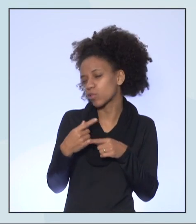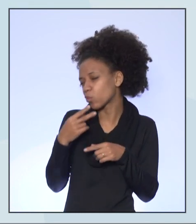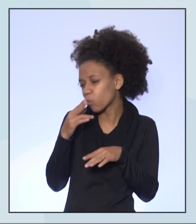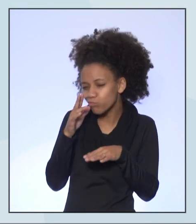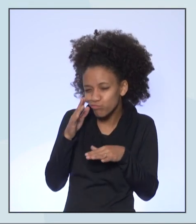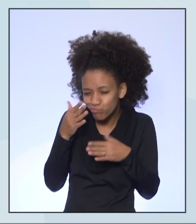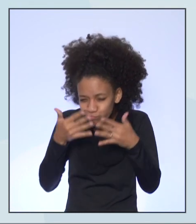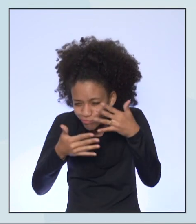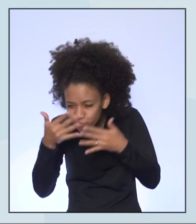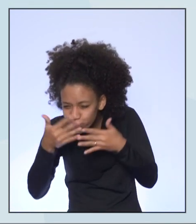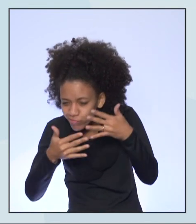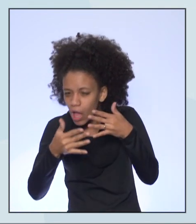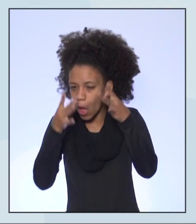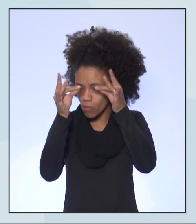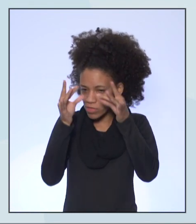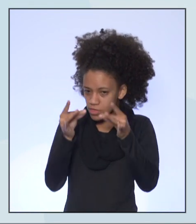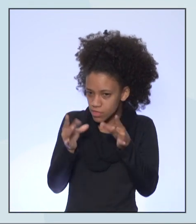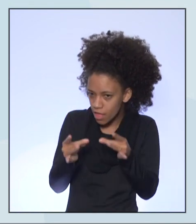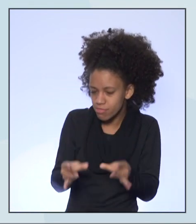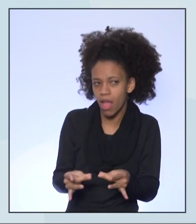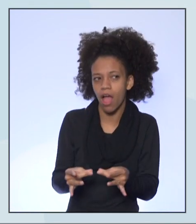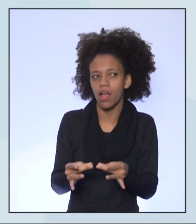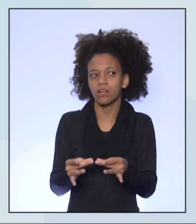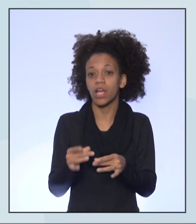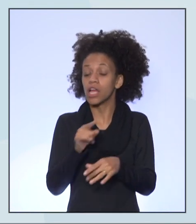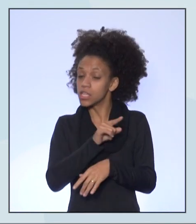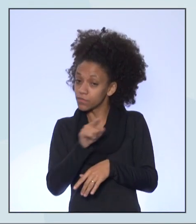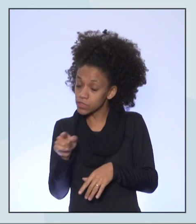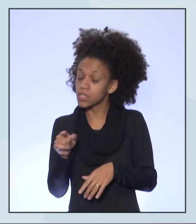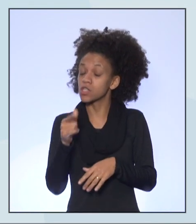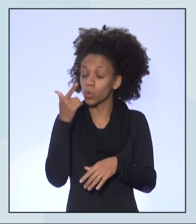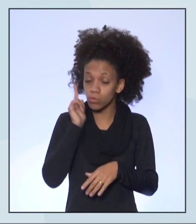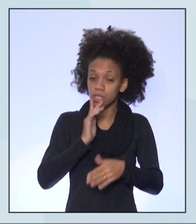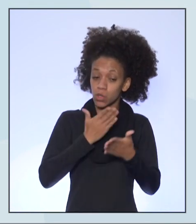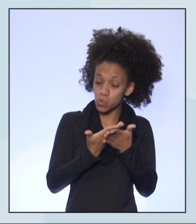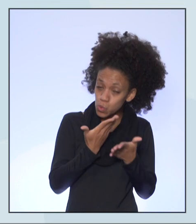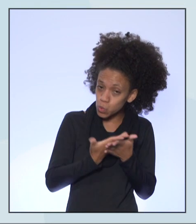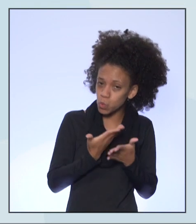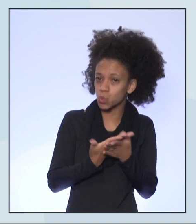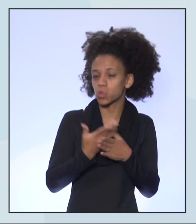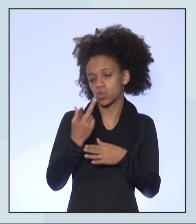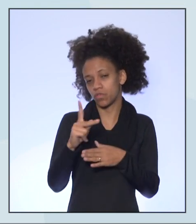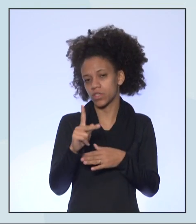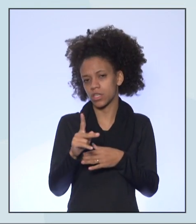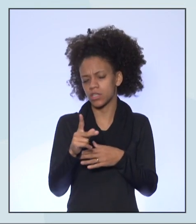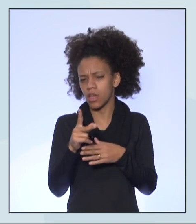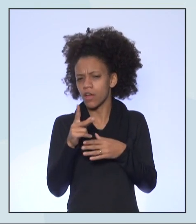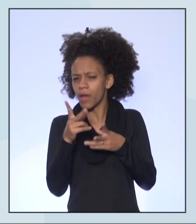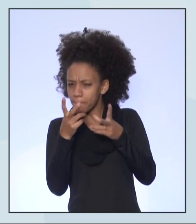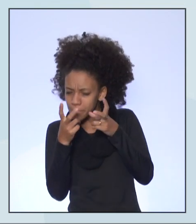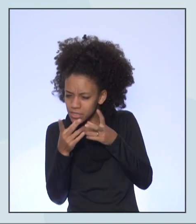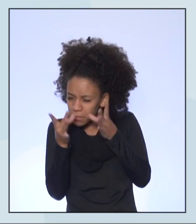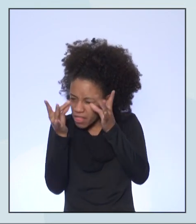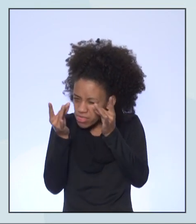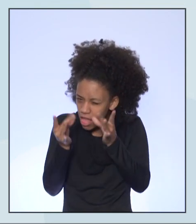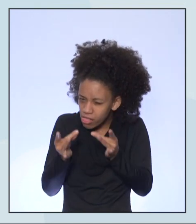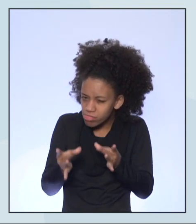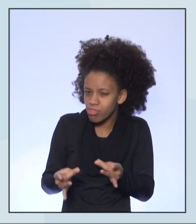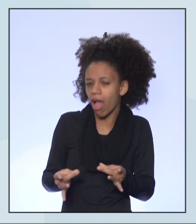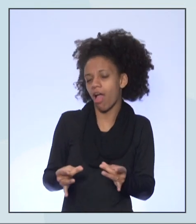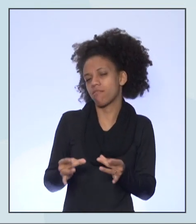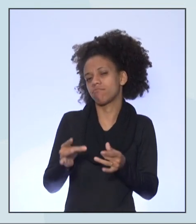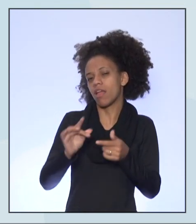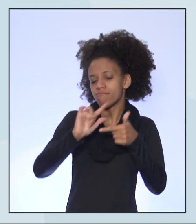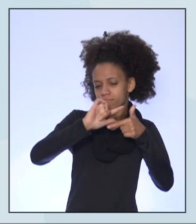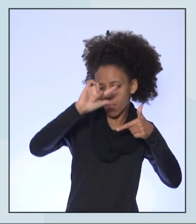mas se vocês puderem, estudantes, nos estudos de vocês, observar essa imagem, vocês vão observar alguns detalhes da